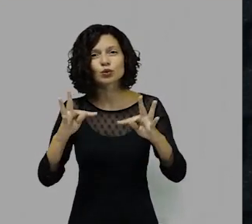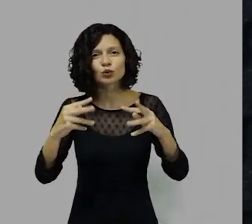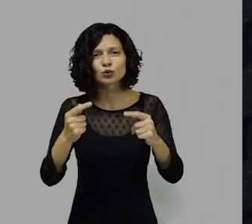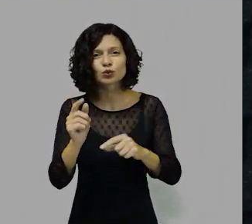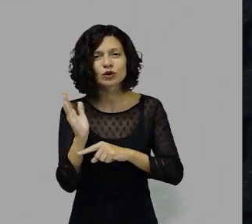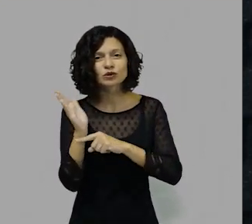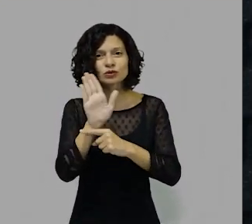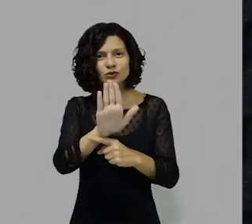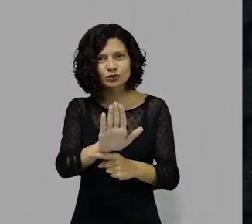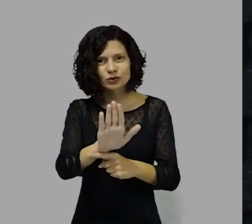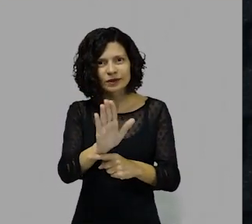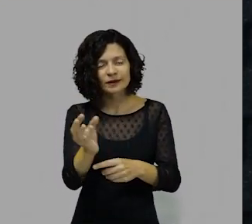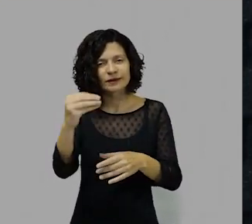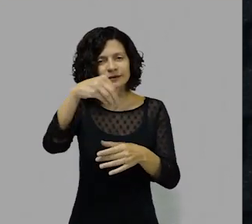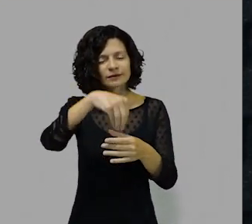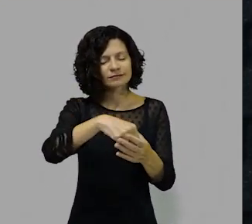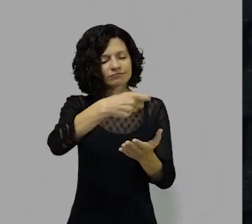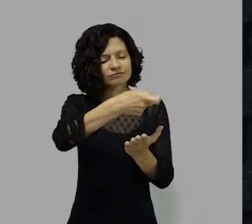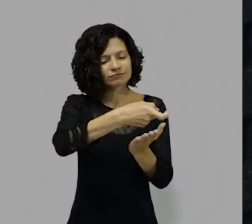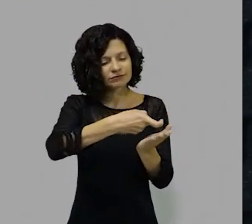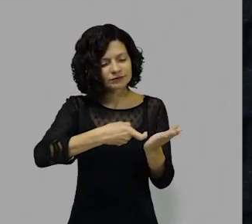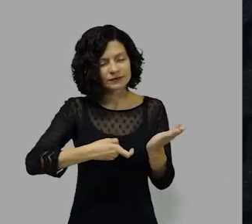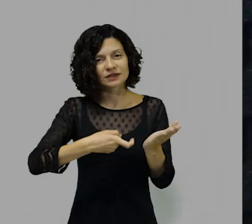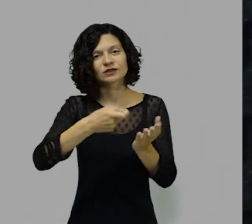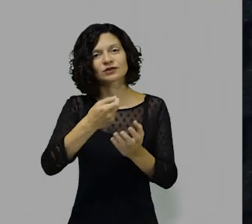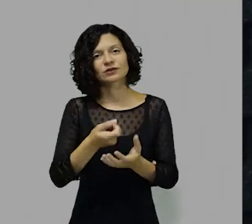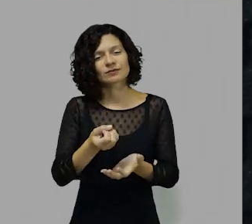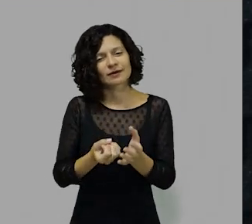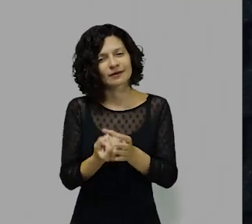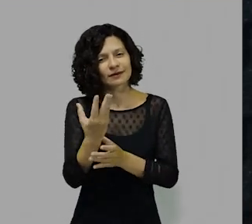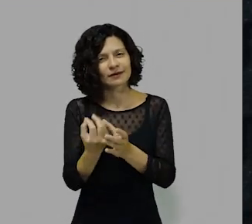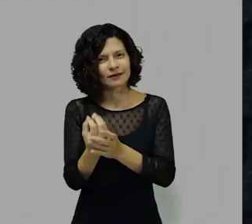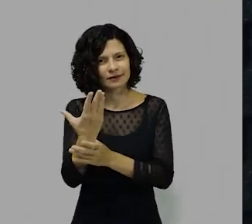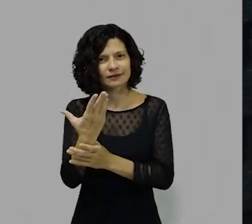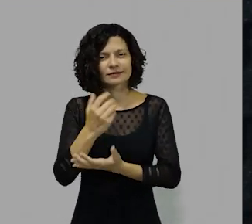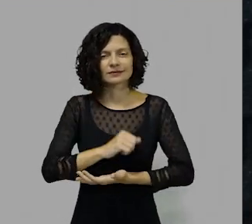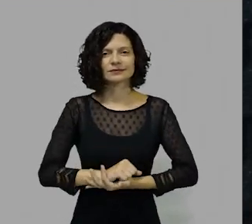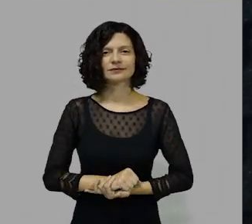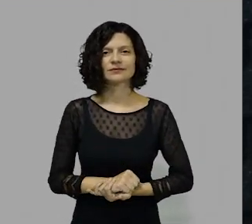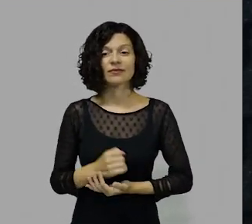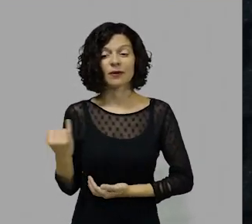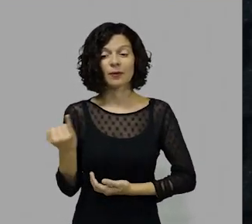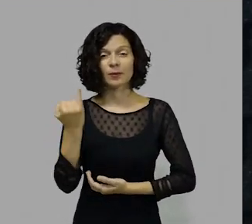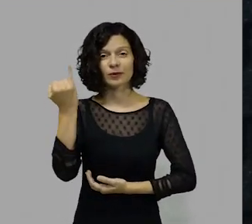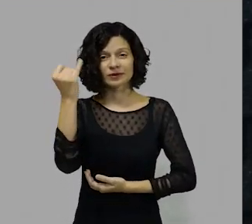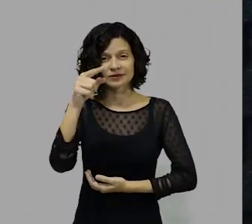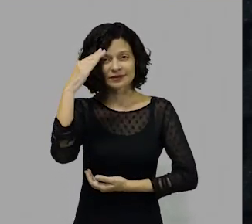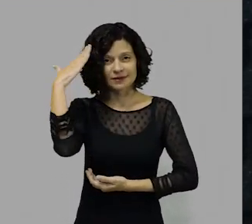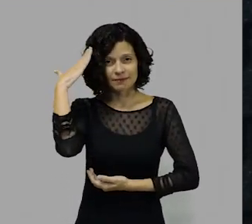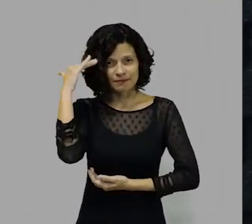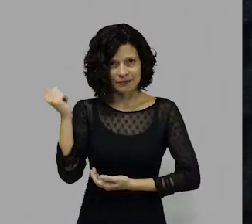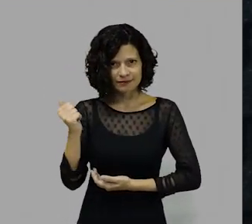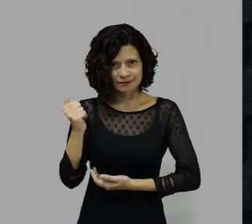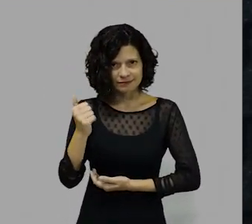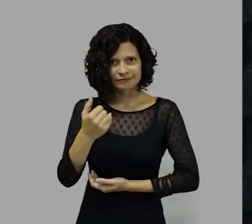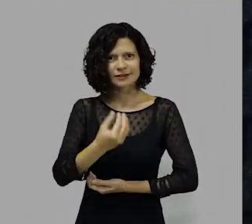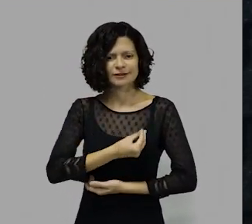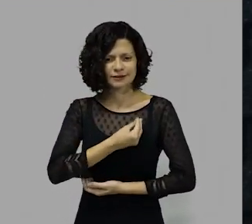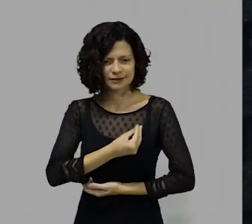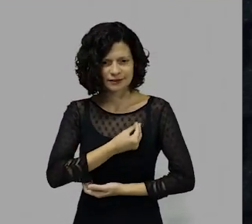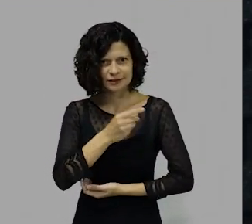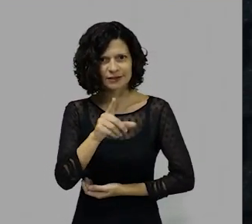texto, sejam textos orais ou textos escritos, os textos verbais, tá bom? Então, é importante você saber que existem